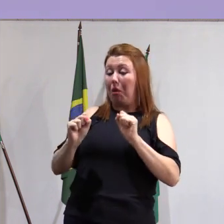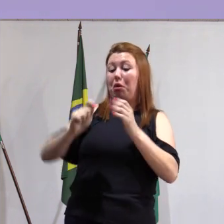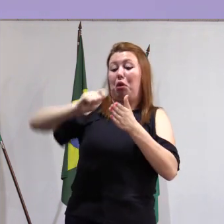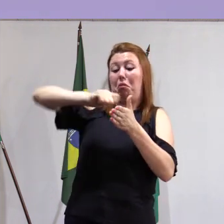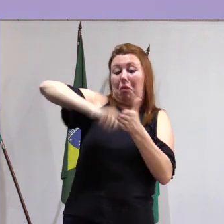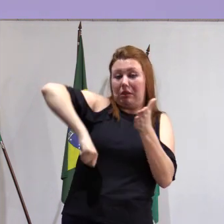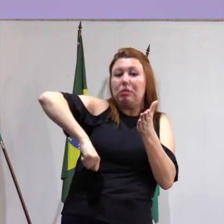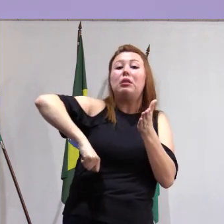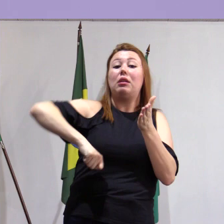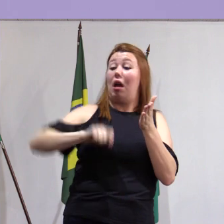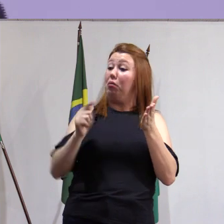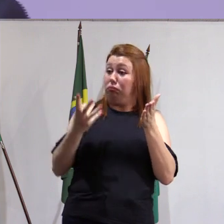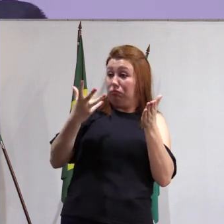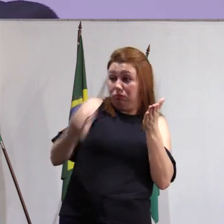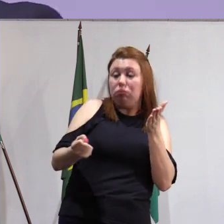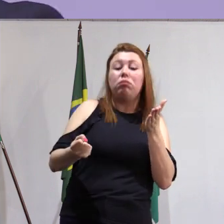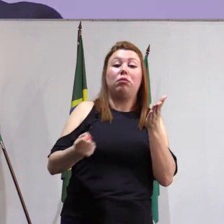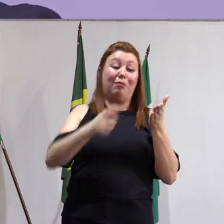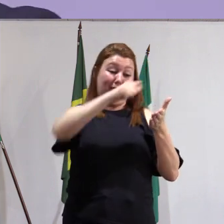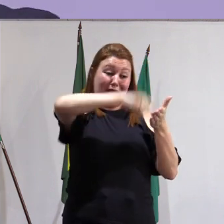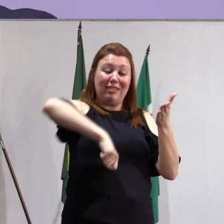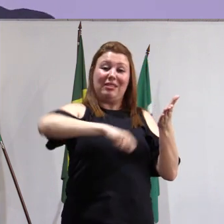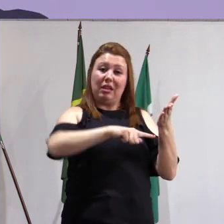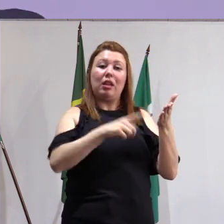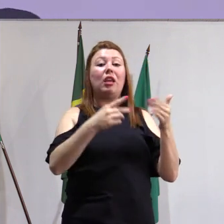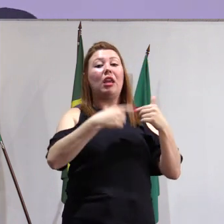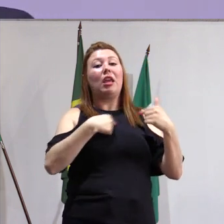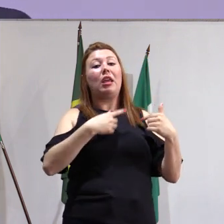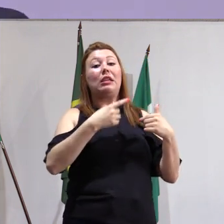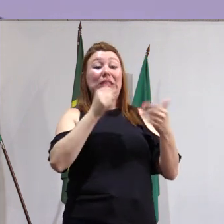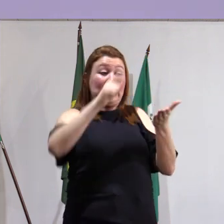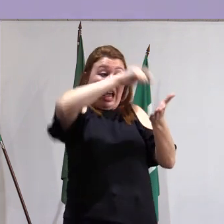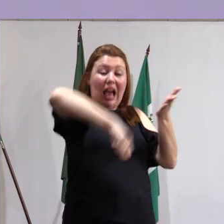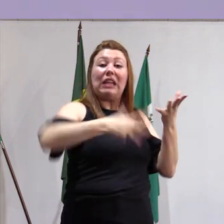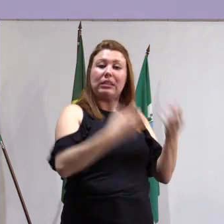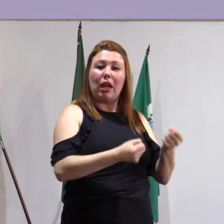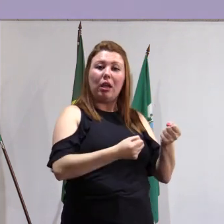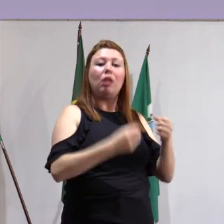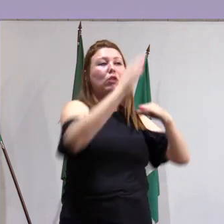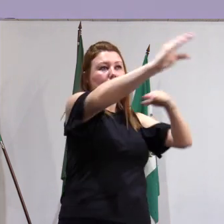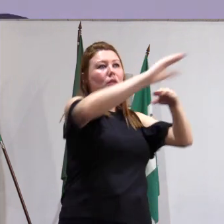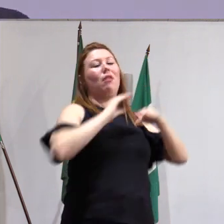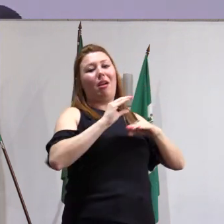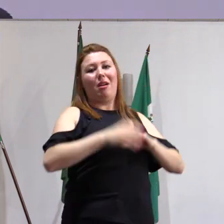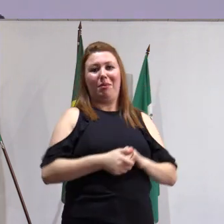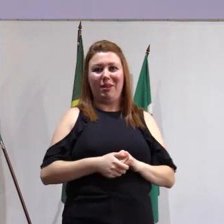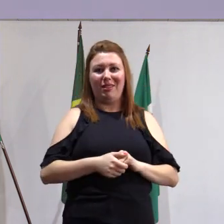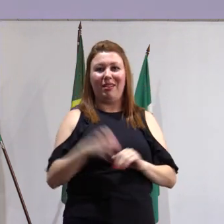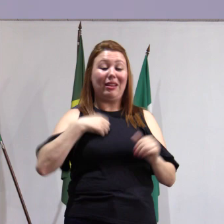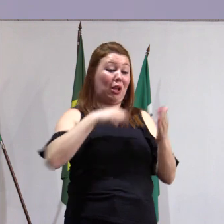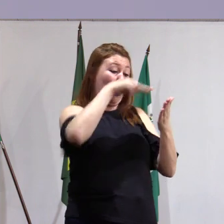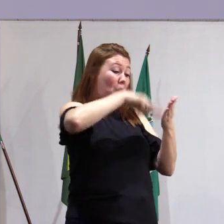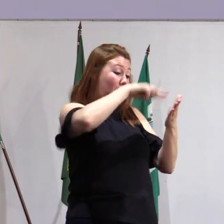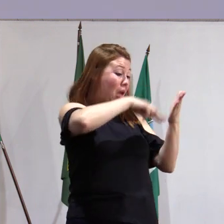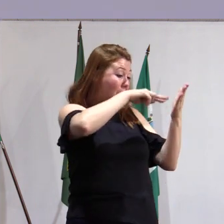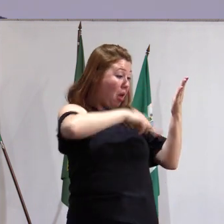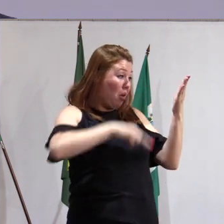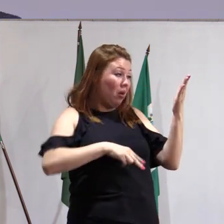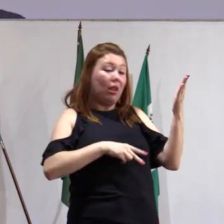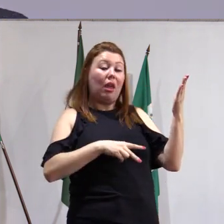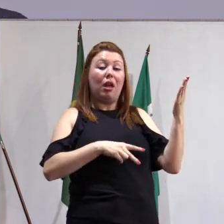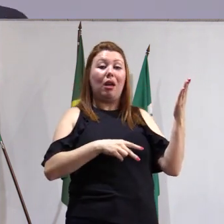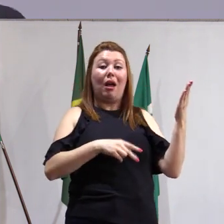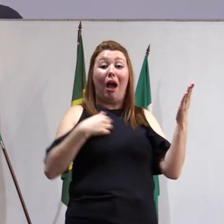aderem à vontade, e aí vocês farão jus aos benefícios. Ao ler aqui, não tem nada que as universidades já não possam